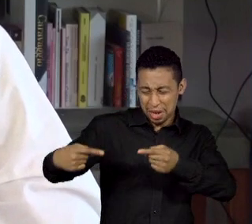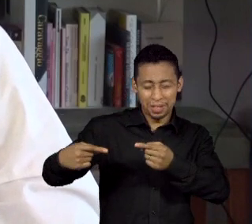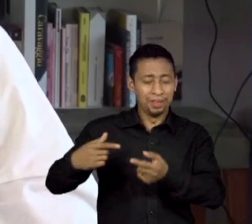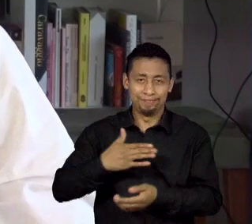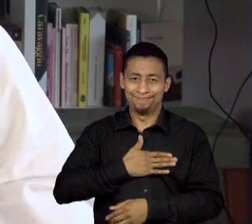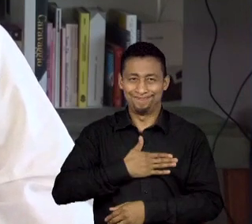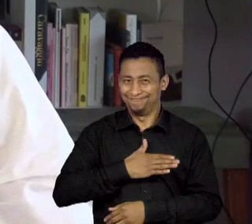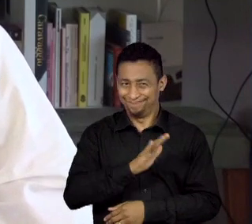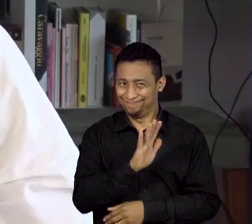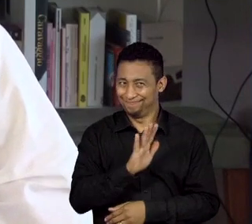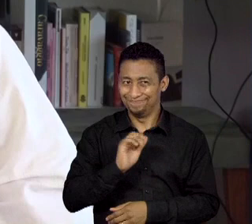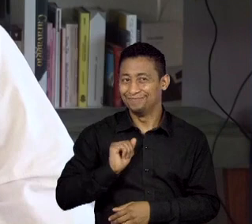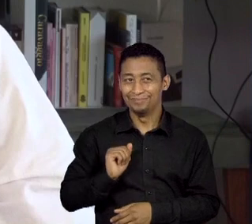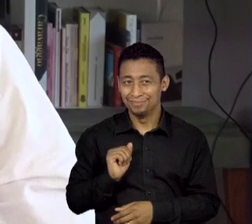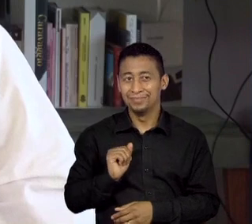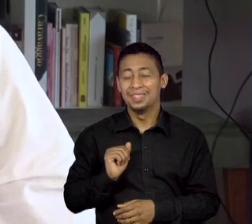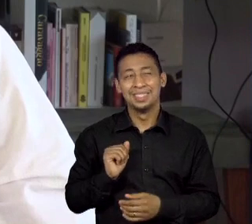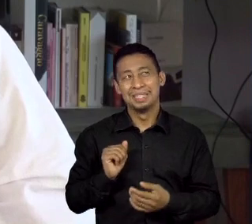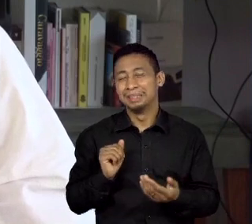não é...